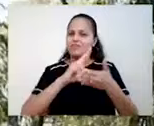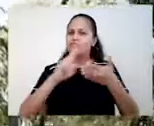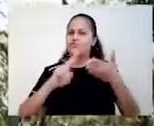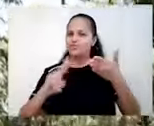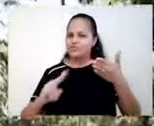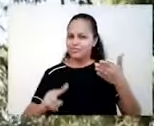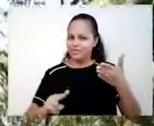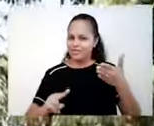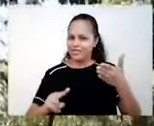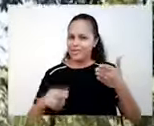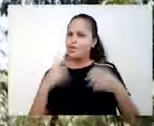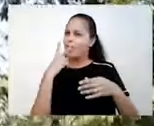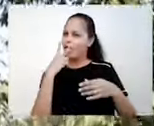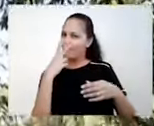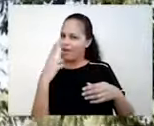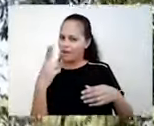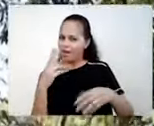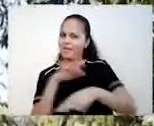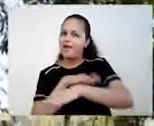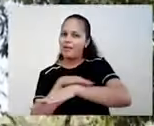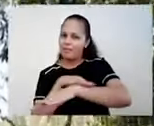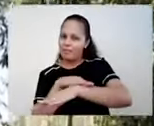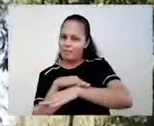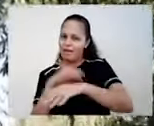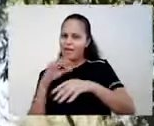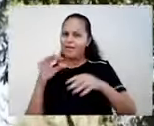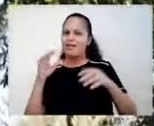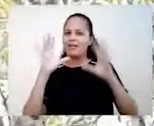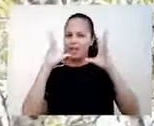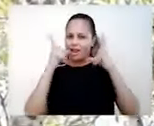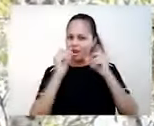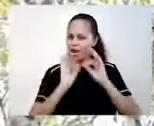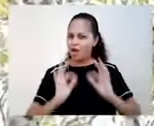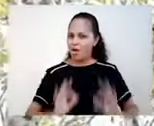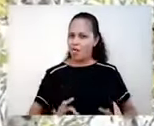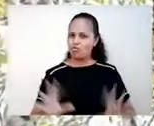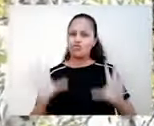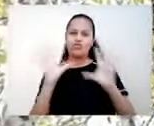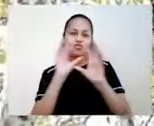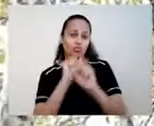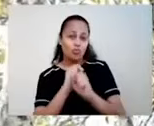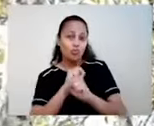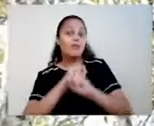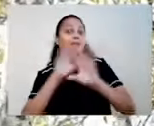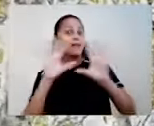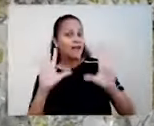desenhos semelhantes à pelagem da onça, com tons claros e escuros.